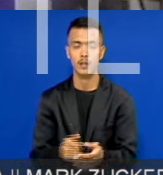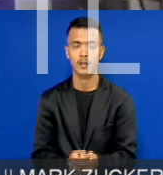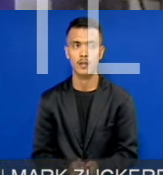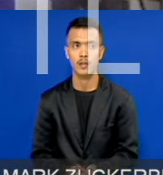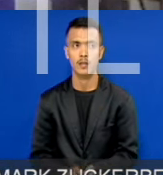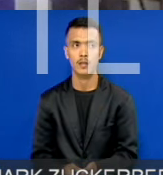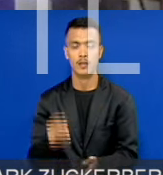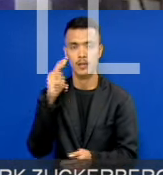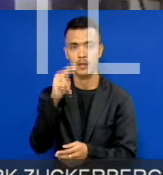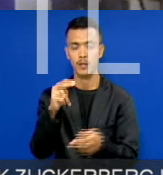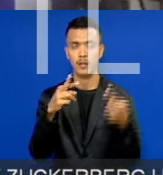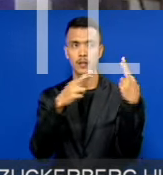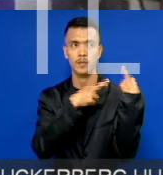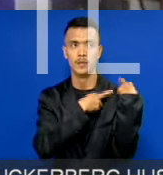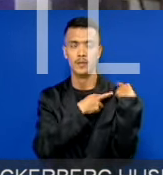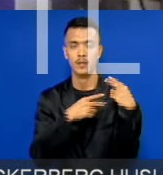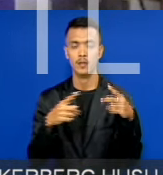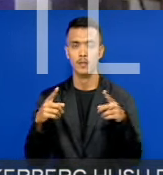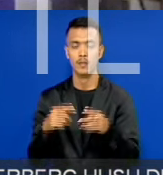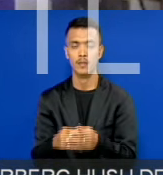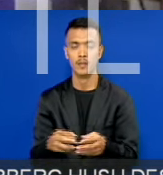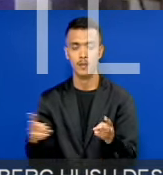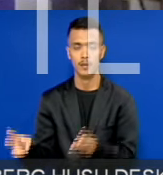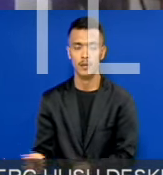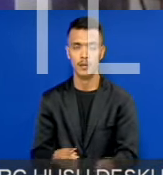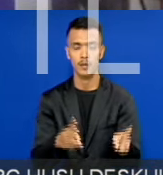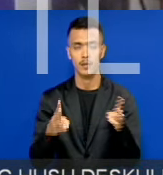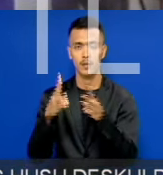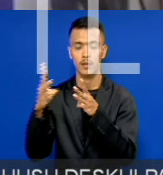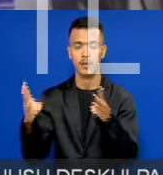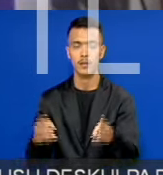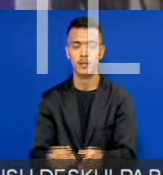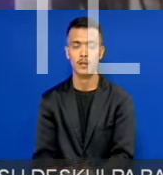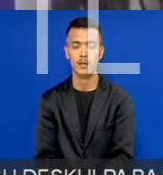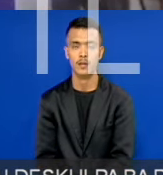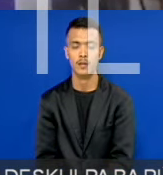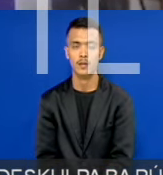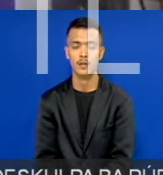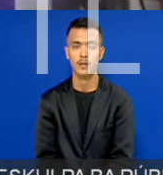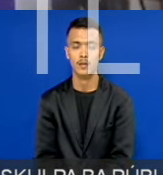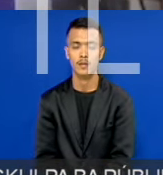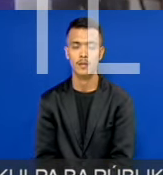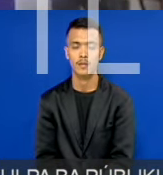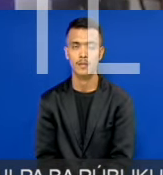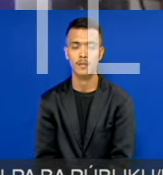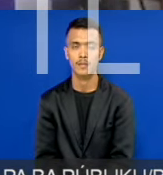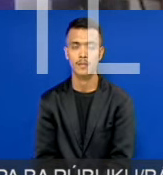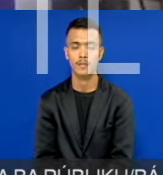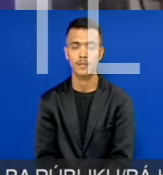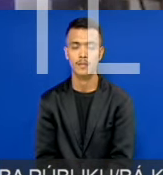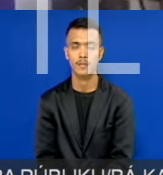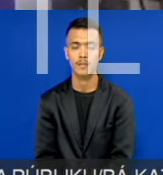Minha mato responsabiliza ba Lugatoi ho idai dalam bormatan ya tubabe, diobe. Terreno